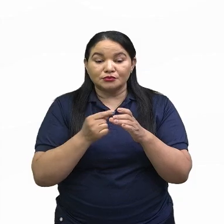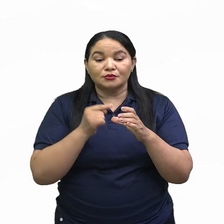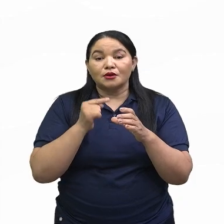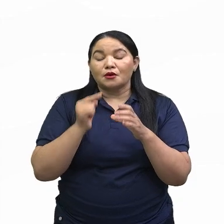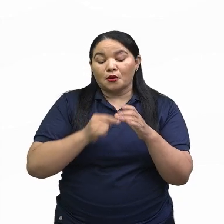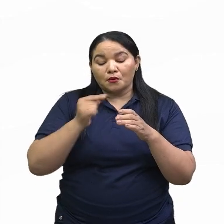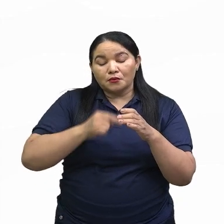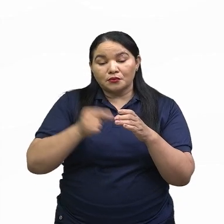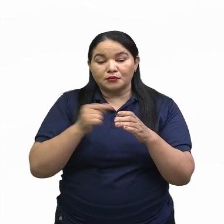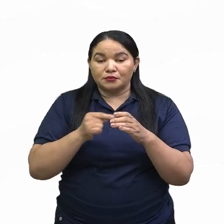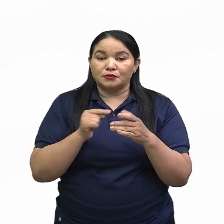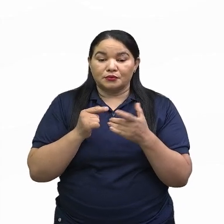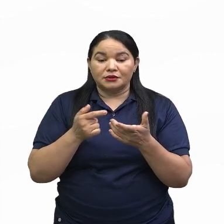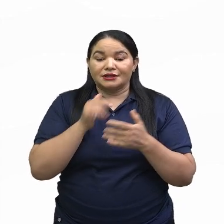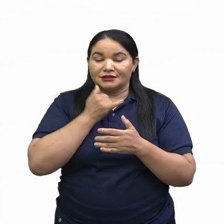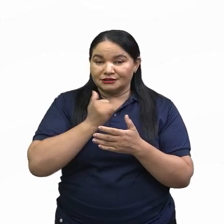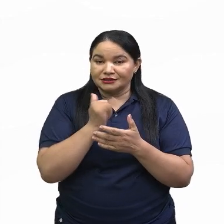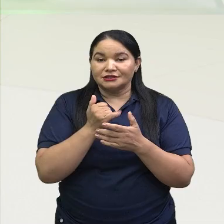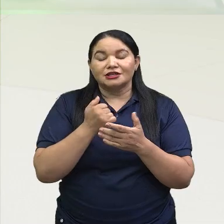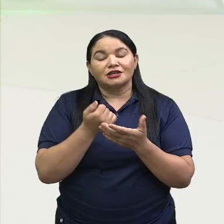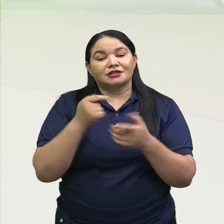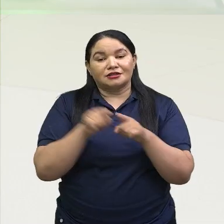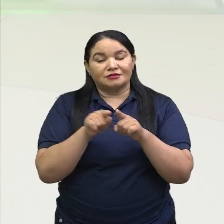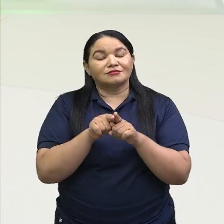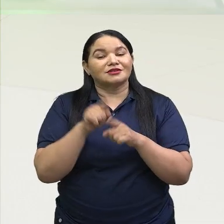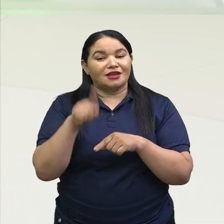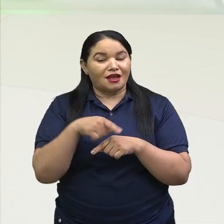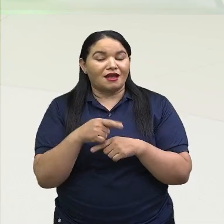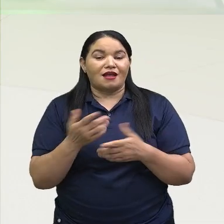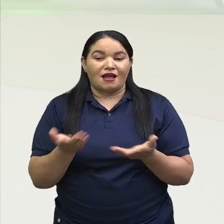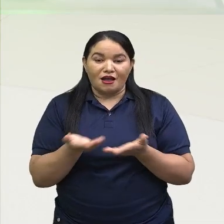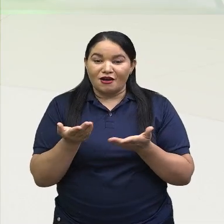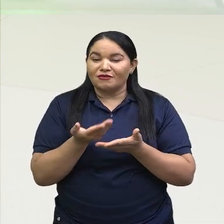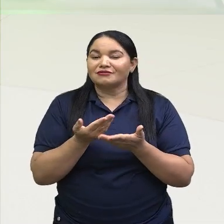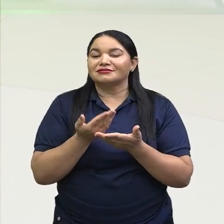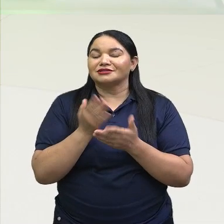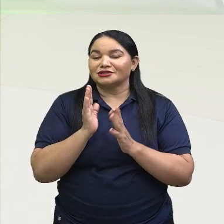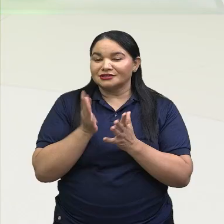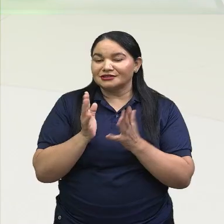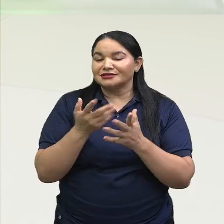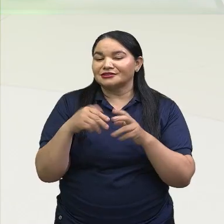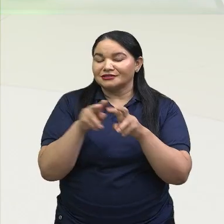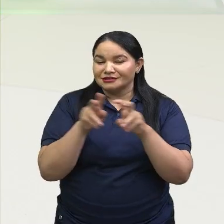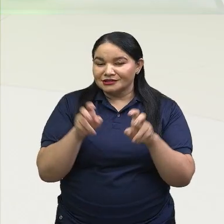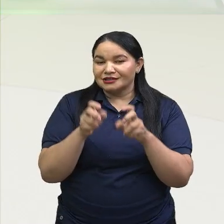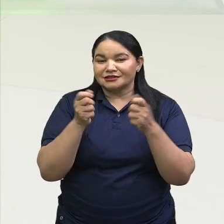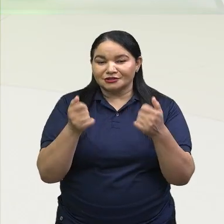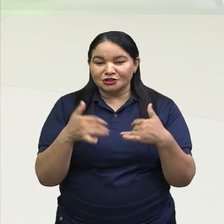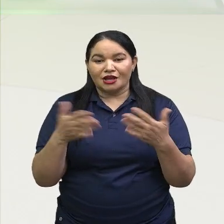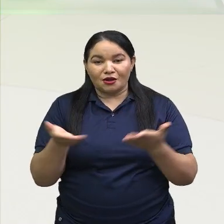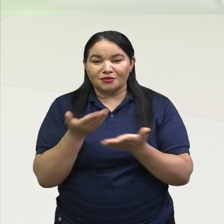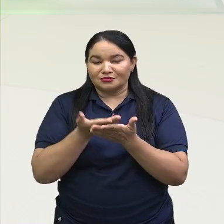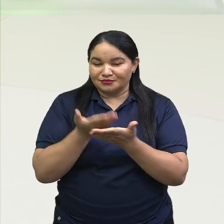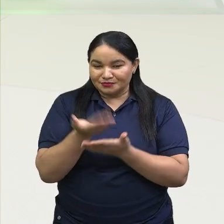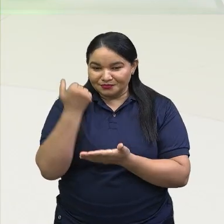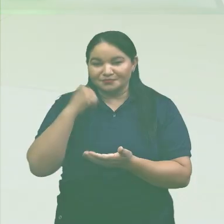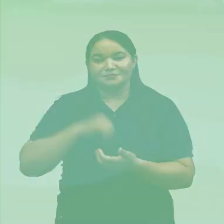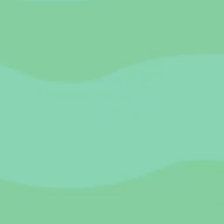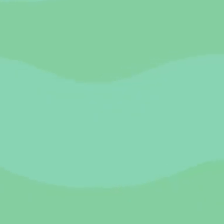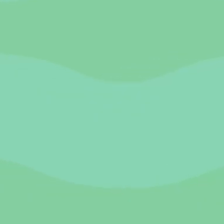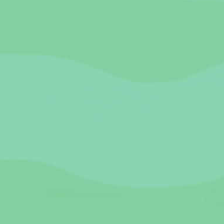e receptores. E agora sim, pessoal, que já estamos apresentados, vamos à aula!